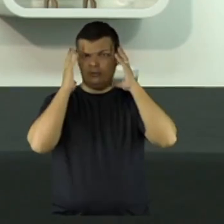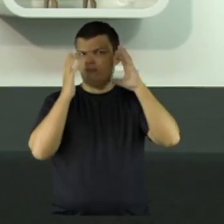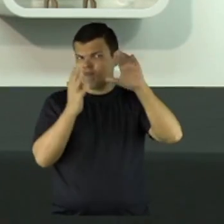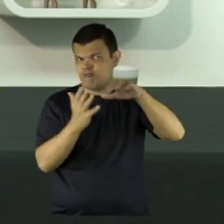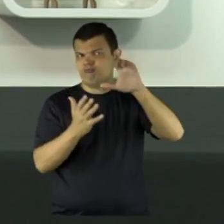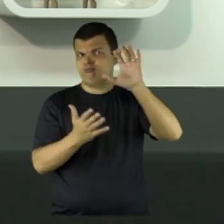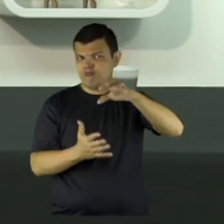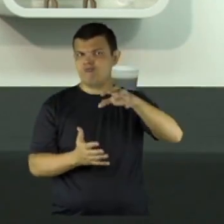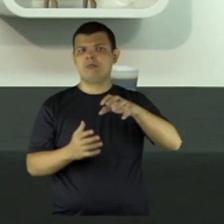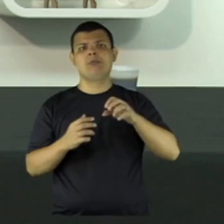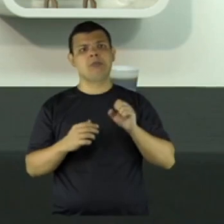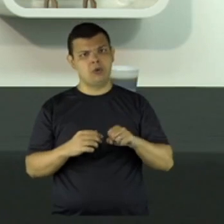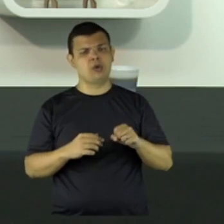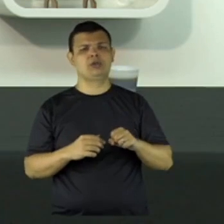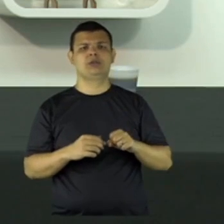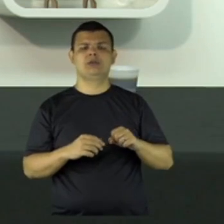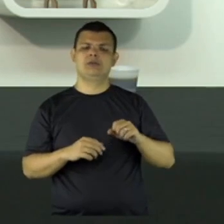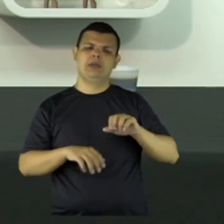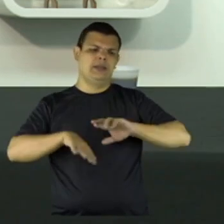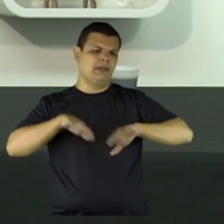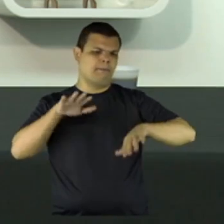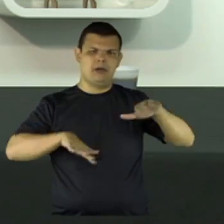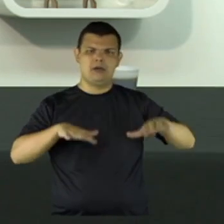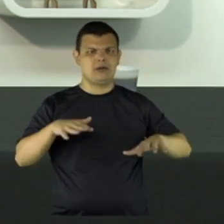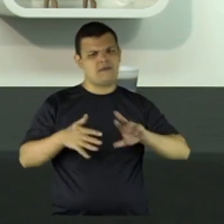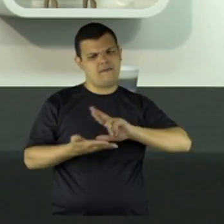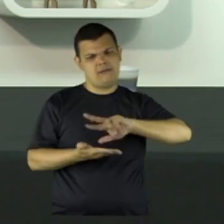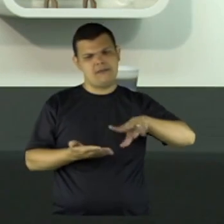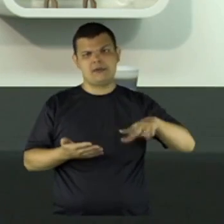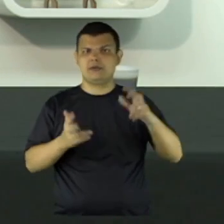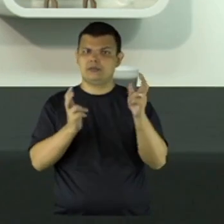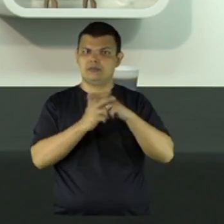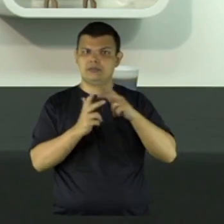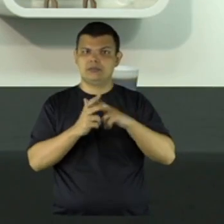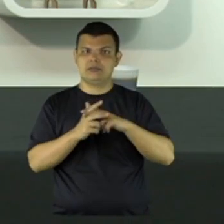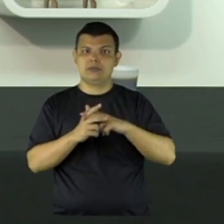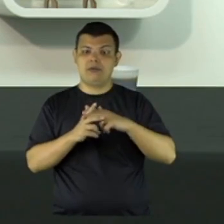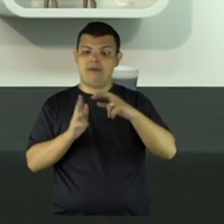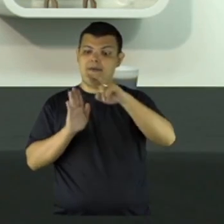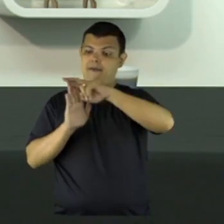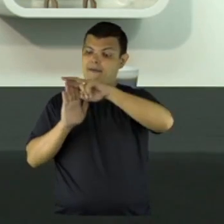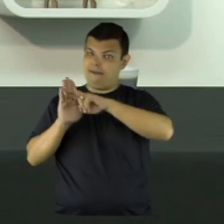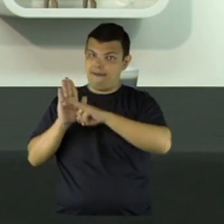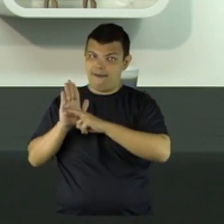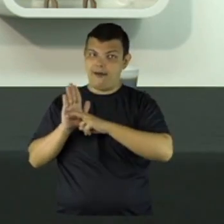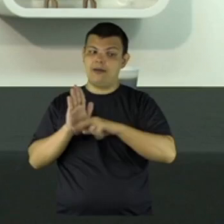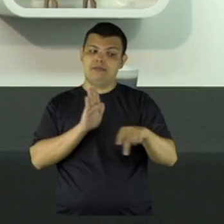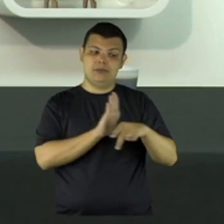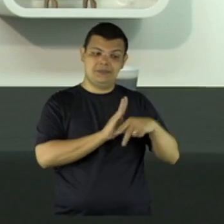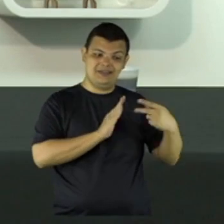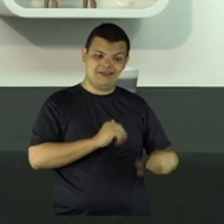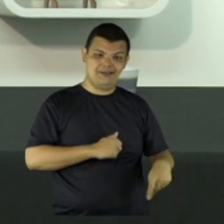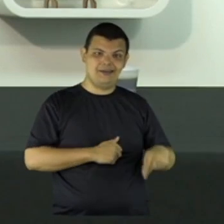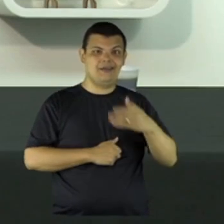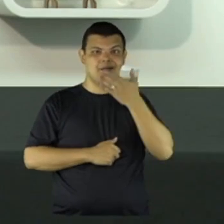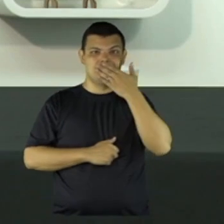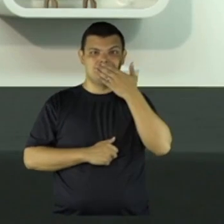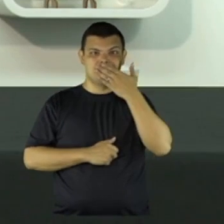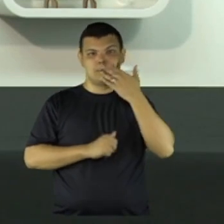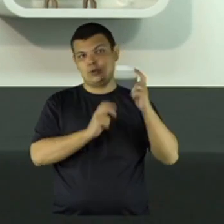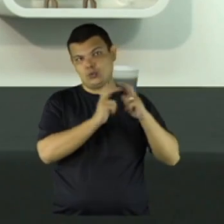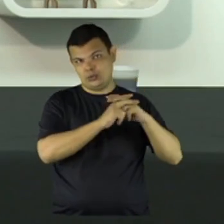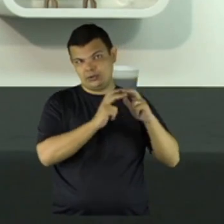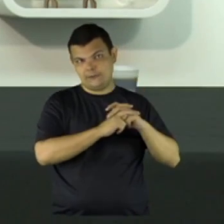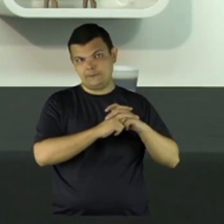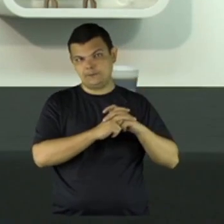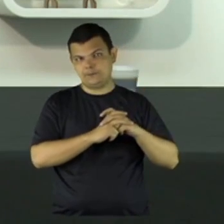vai depender muito do tipo de luta, da luta que está sendo realizada e das regras dessa luta. Então vocês viram lá um